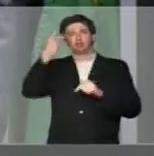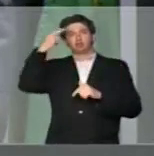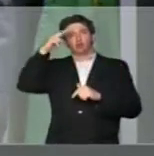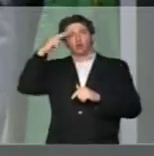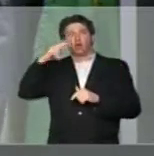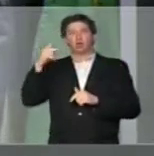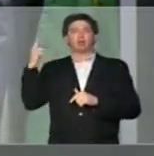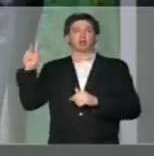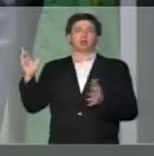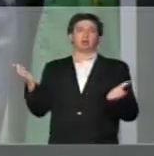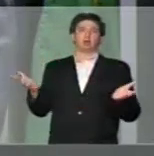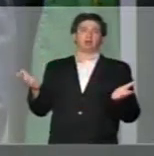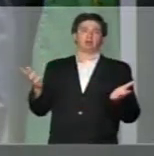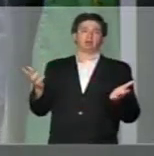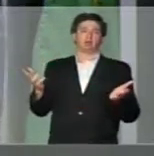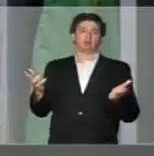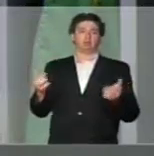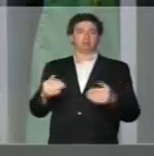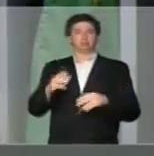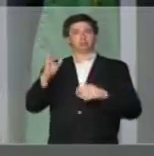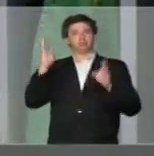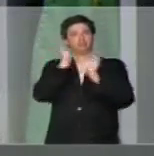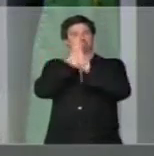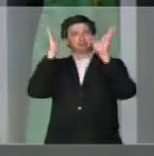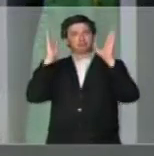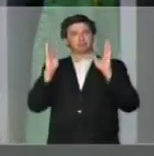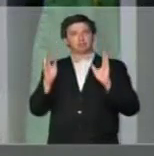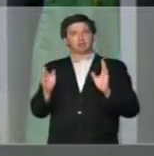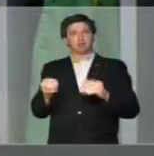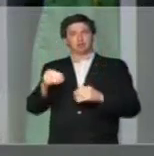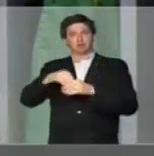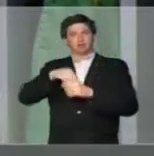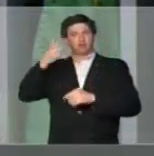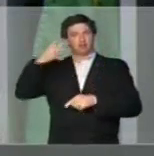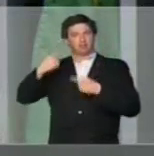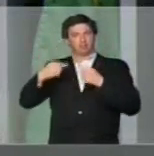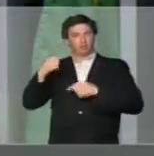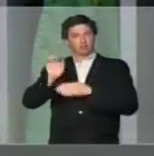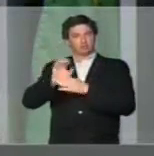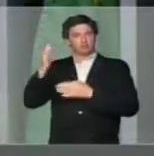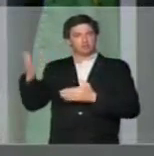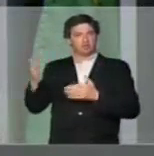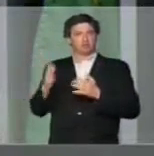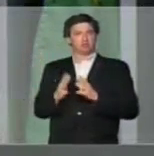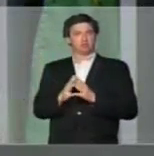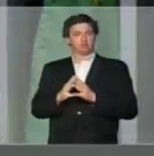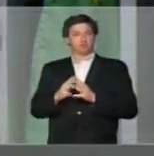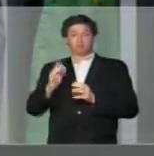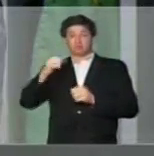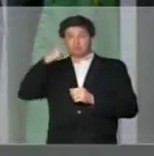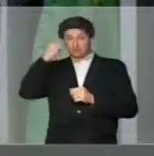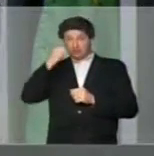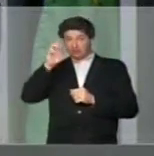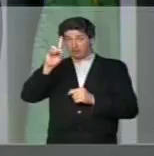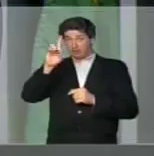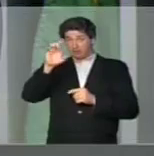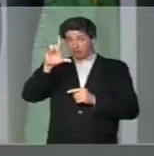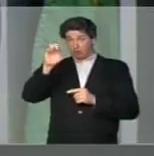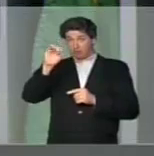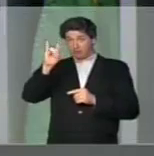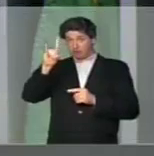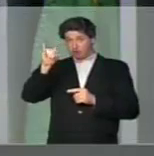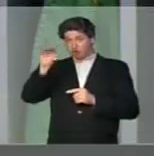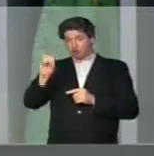trajetória muito rápida dentro da política daquele estado. O senador Delcídio foi